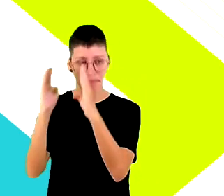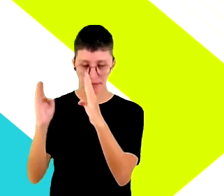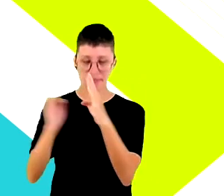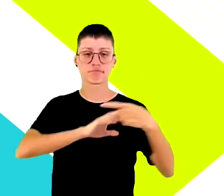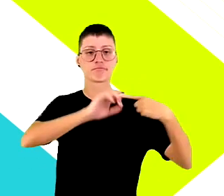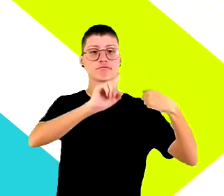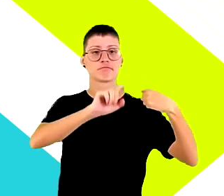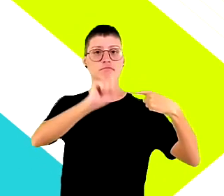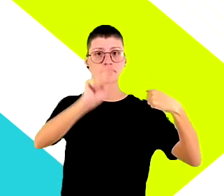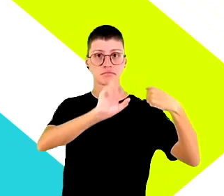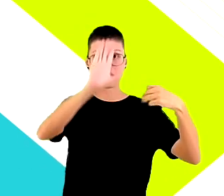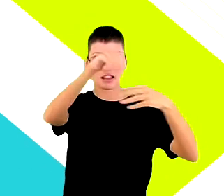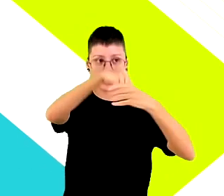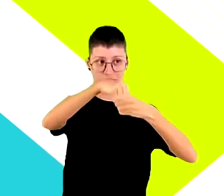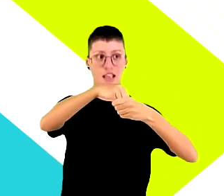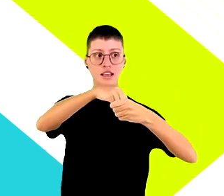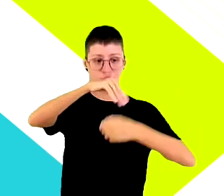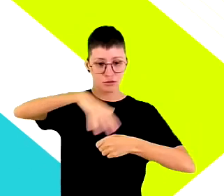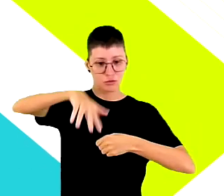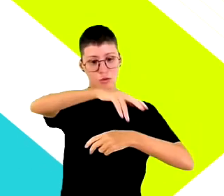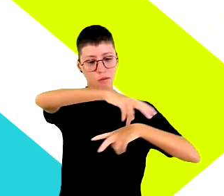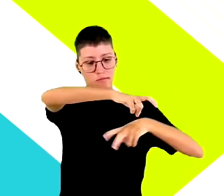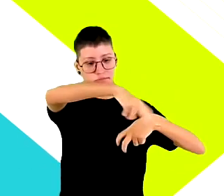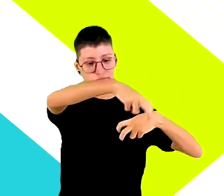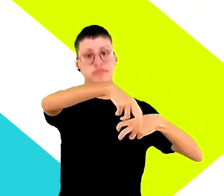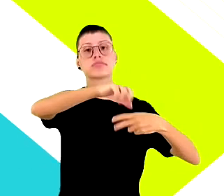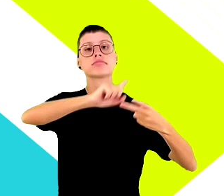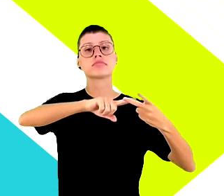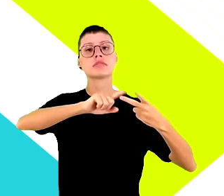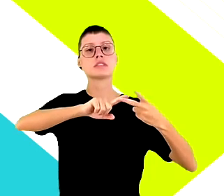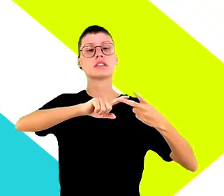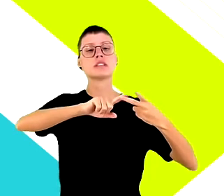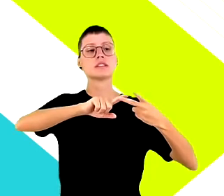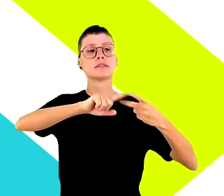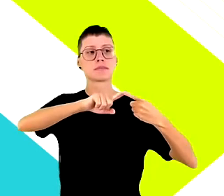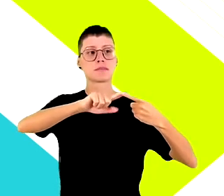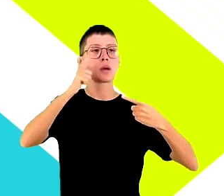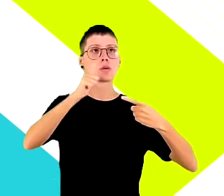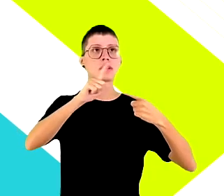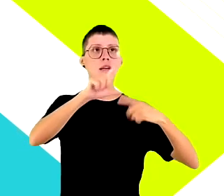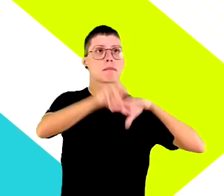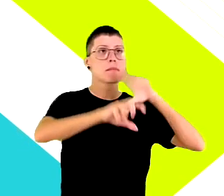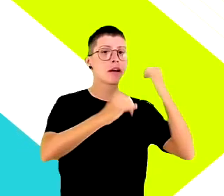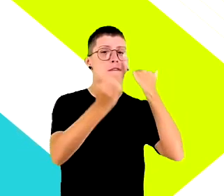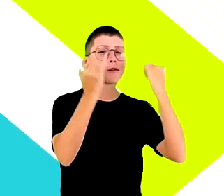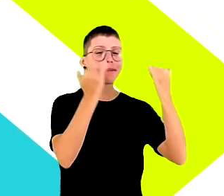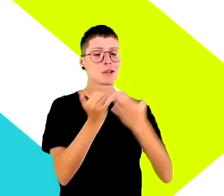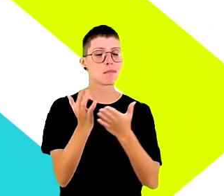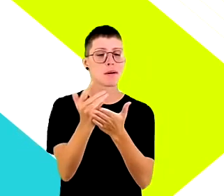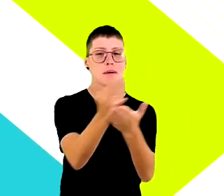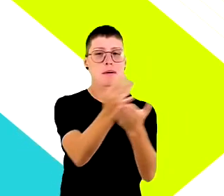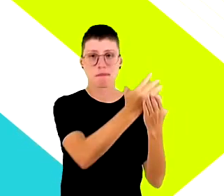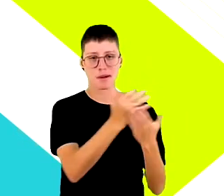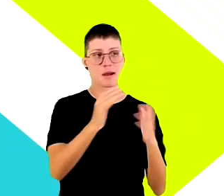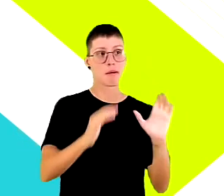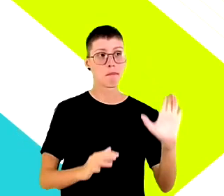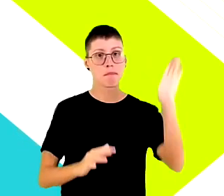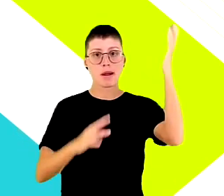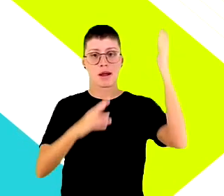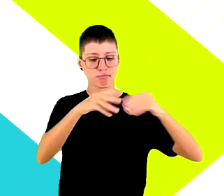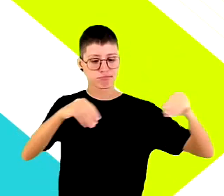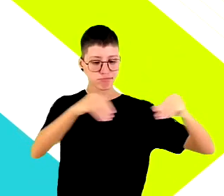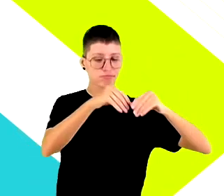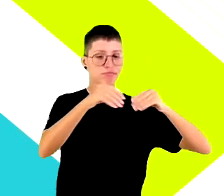dentro do talhão, dentro da lavoura. Esse dispositivo ele capta informações, dados de clima, planta e solo. Todas